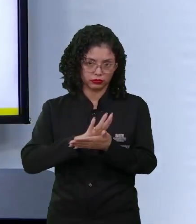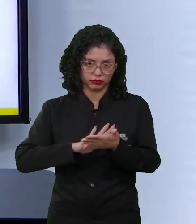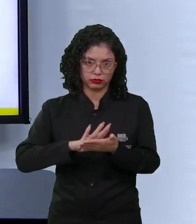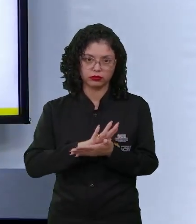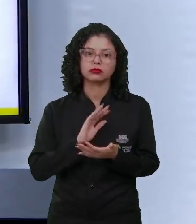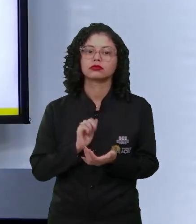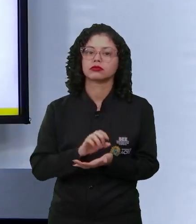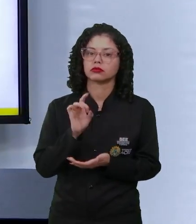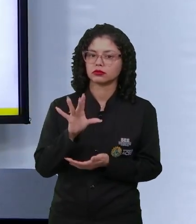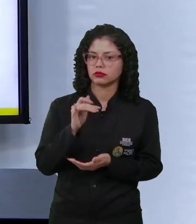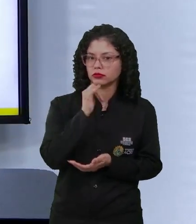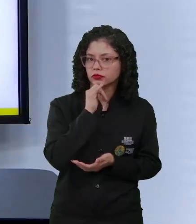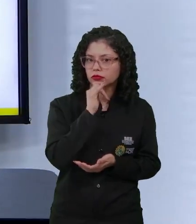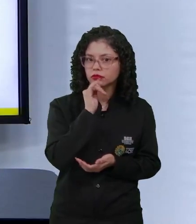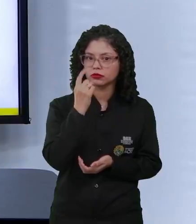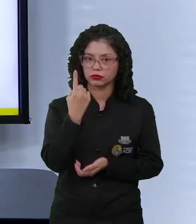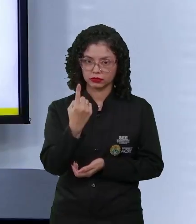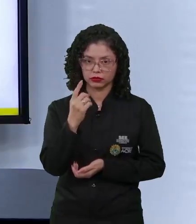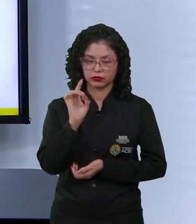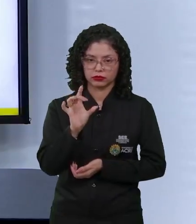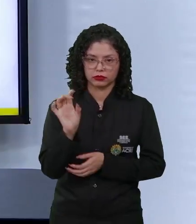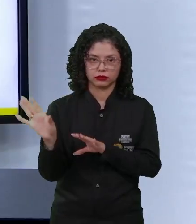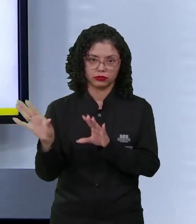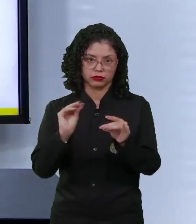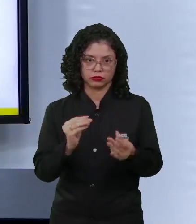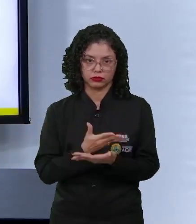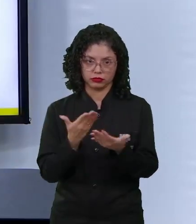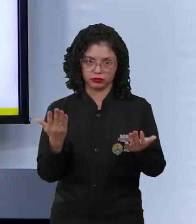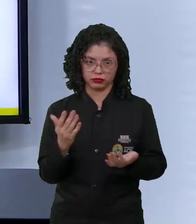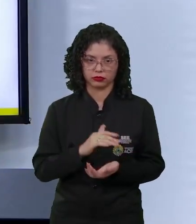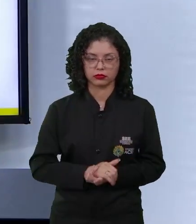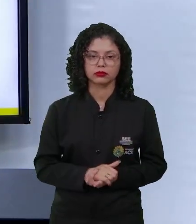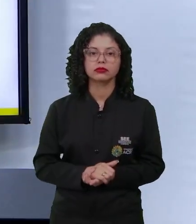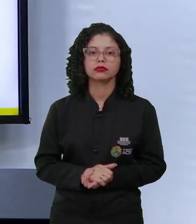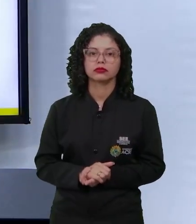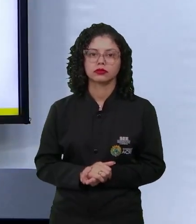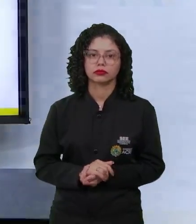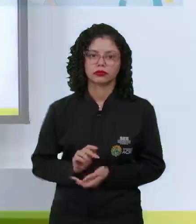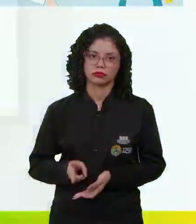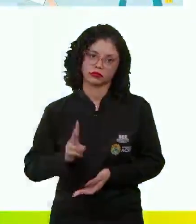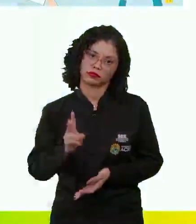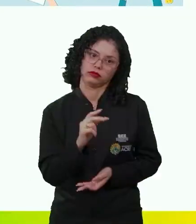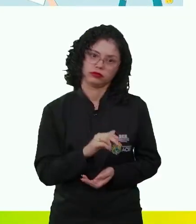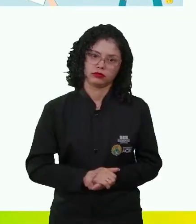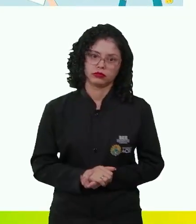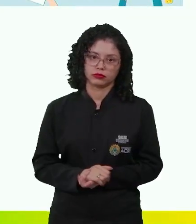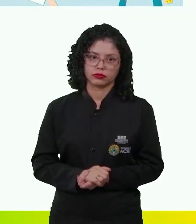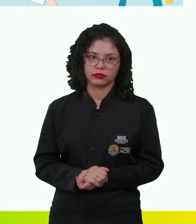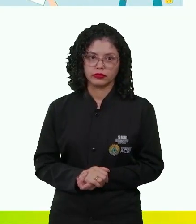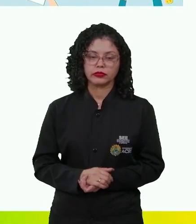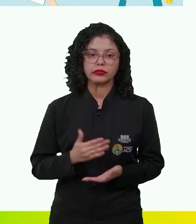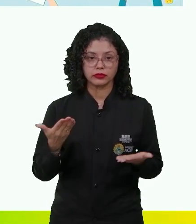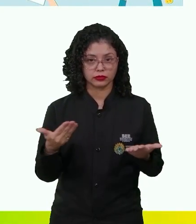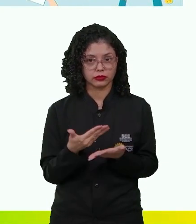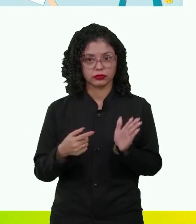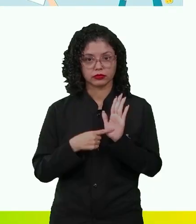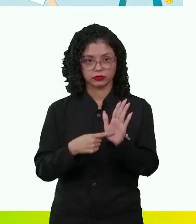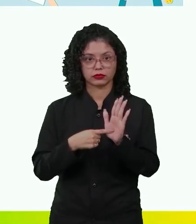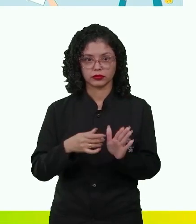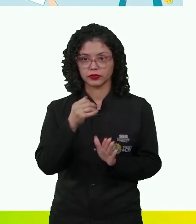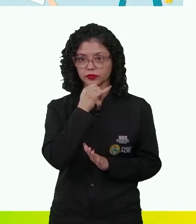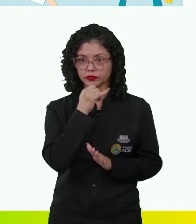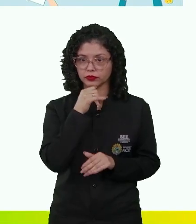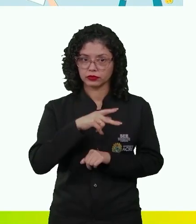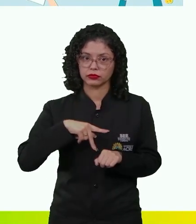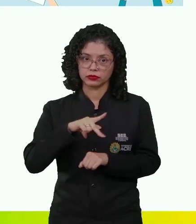Isso é só um dos exemplos que eu trago para vocês. Continuando, eu vou mostrar agora para vocês exemplos